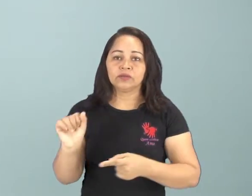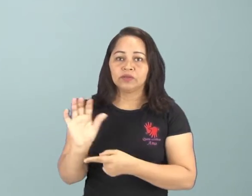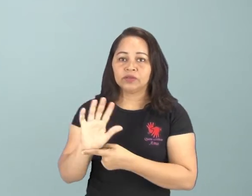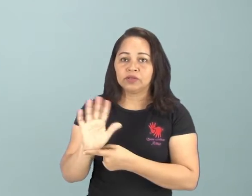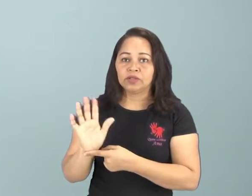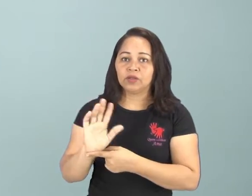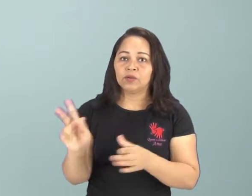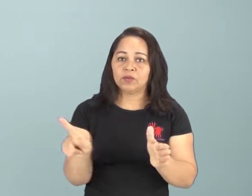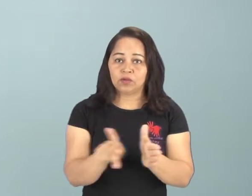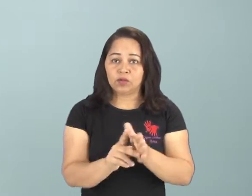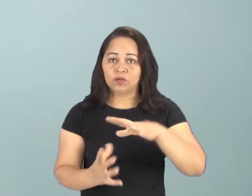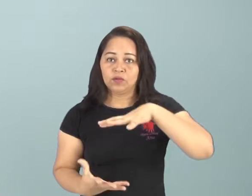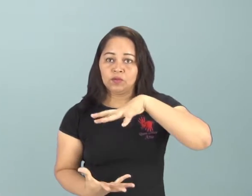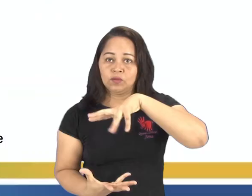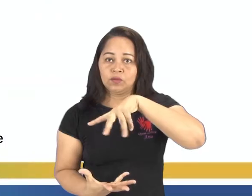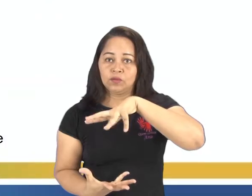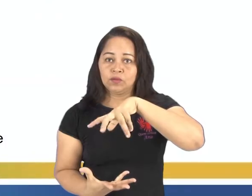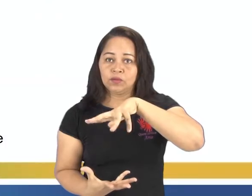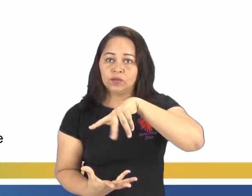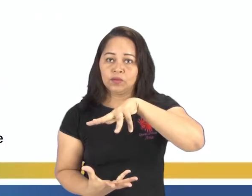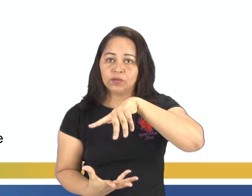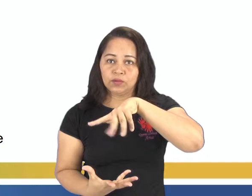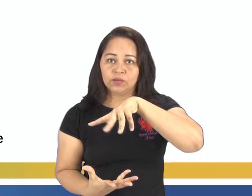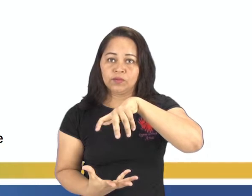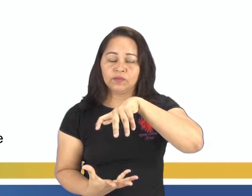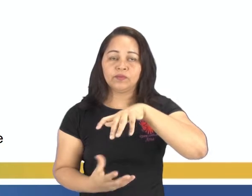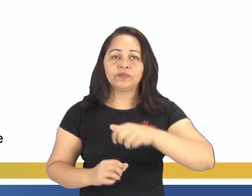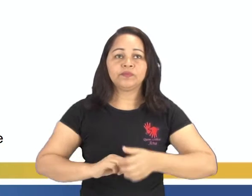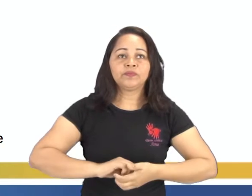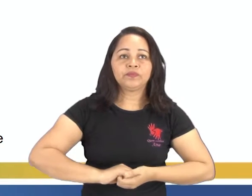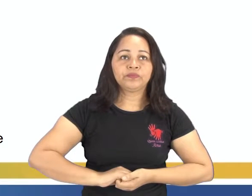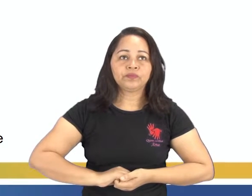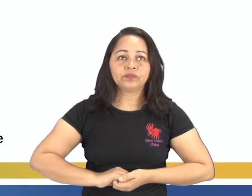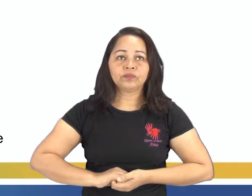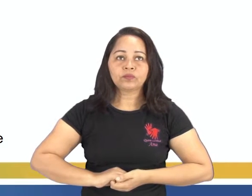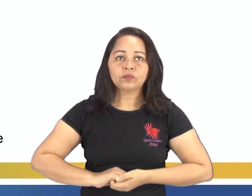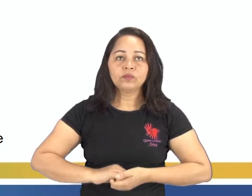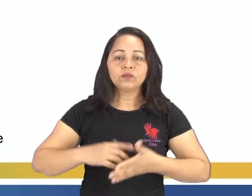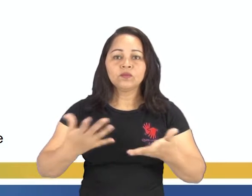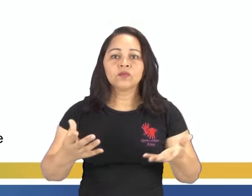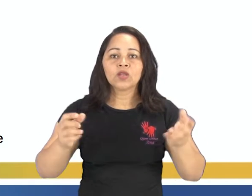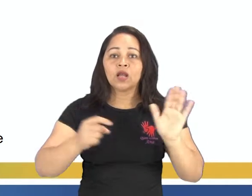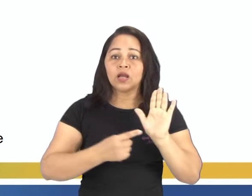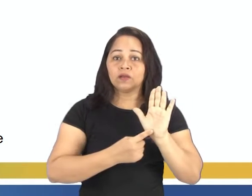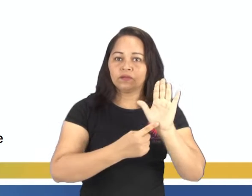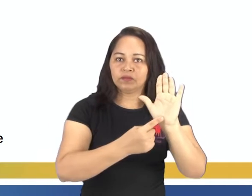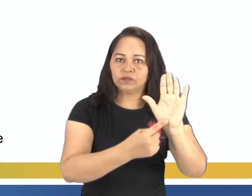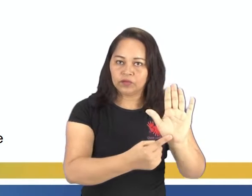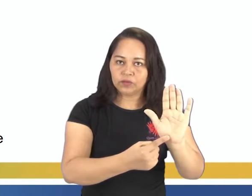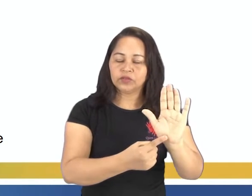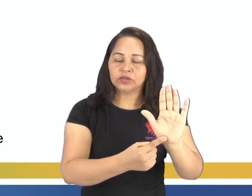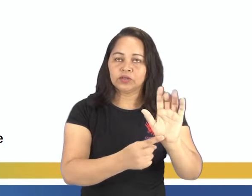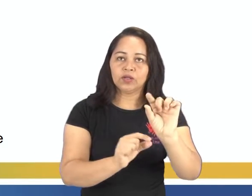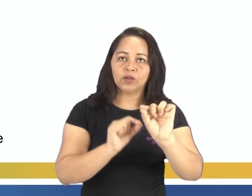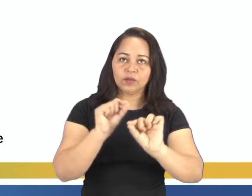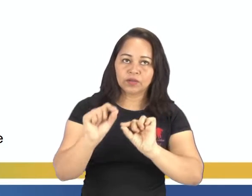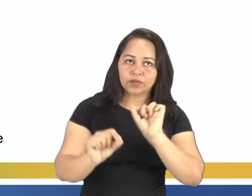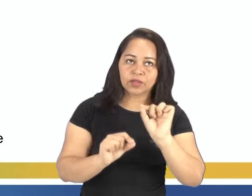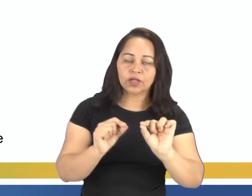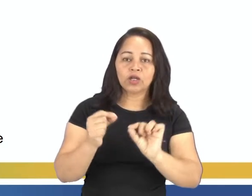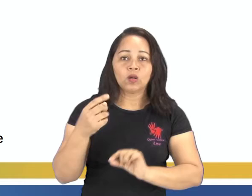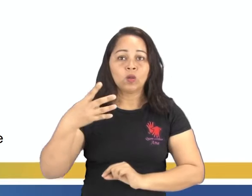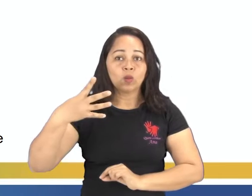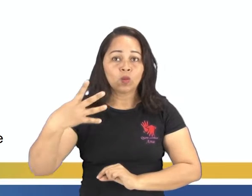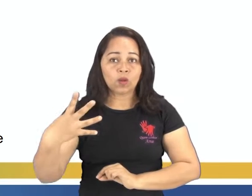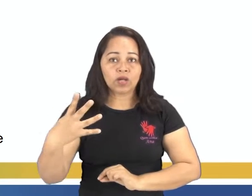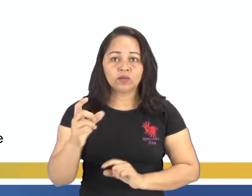cinema oriental. Vem comigo. O enredo trabalha com mistura de 4 tramas realistas